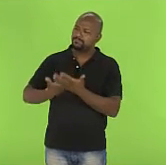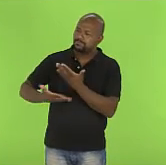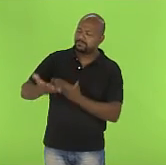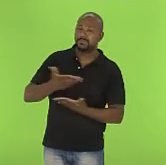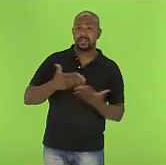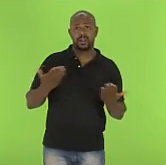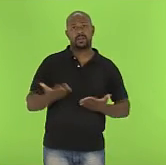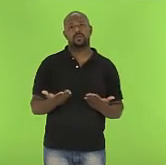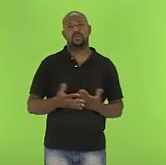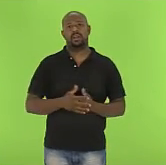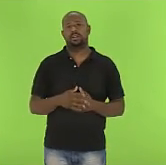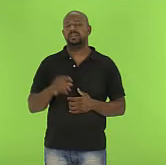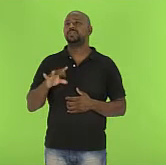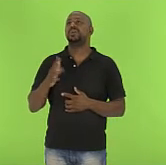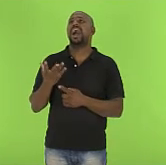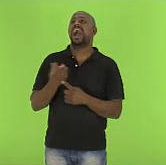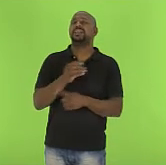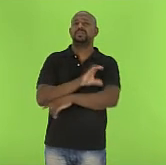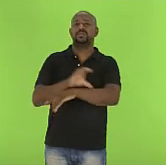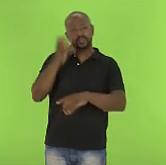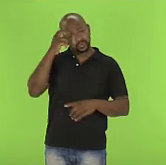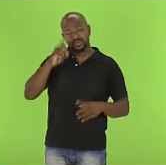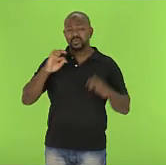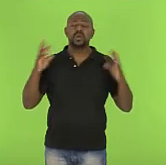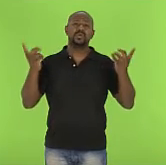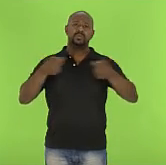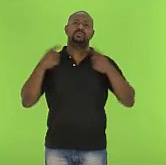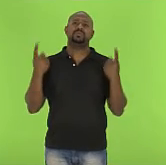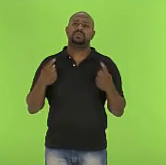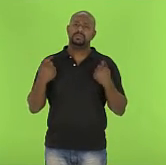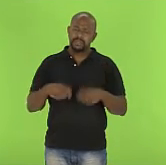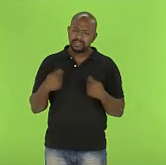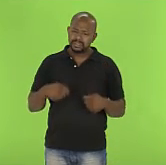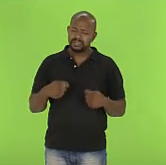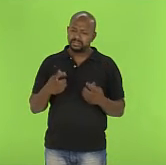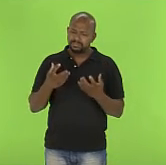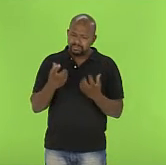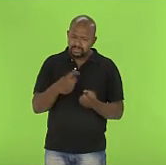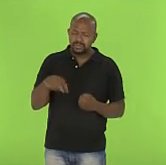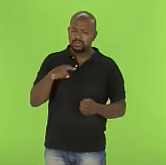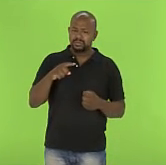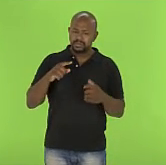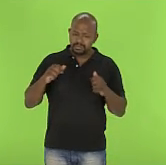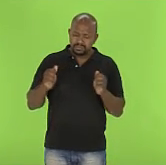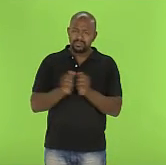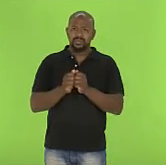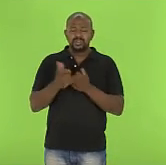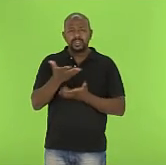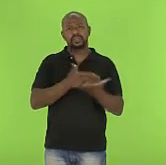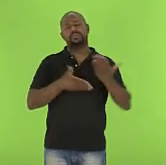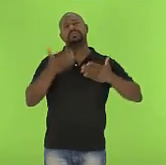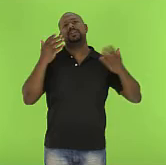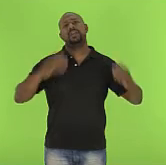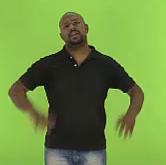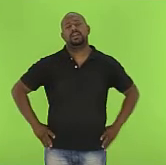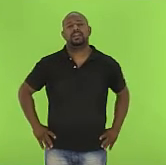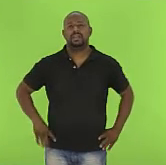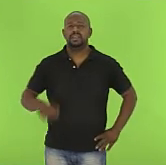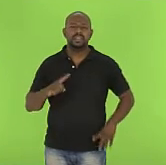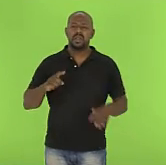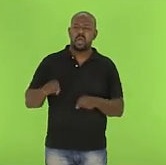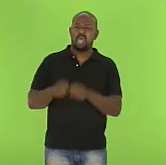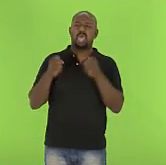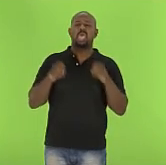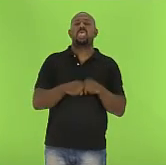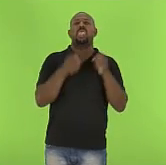ser parceiro agora, gente. E não só a arte e cultura, mas todo mundo. A gente precisa entrar num molde de se ajudar e